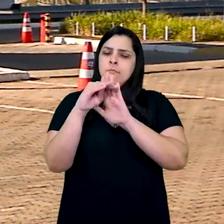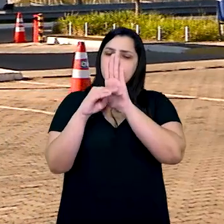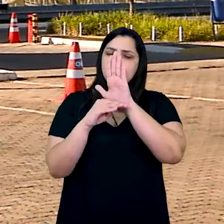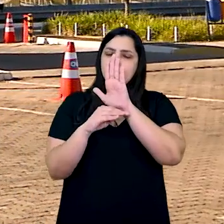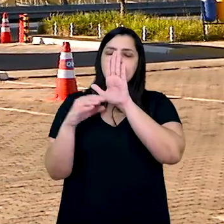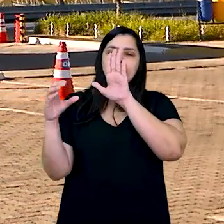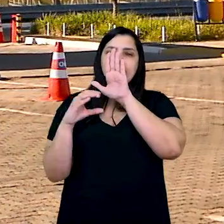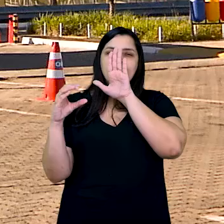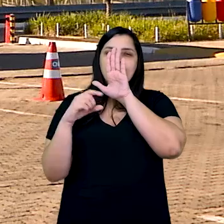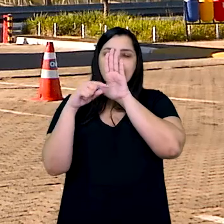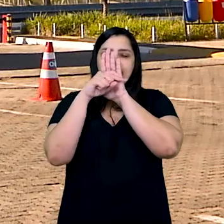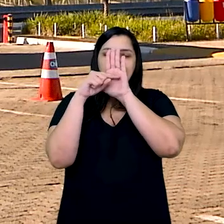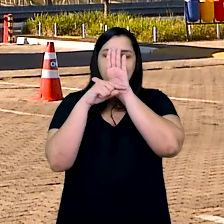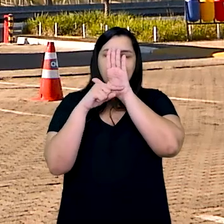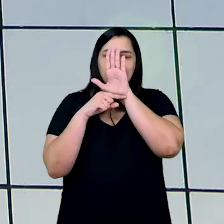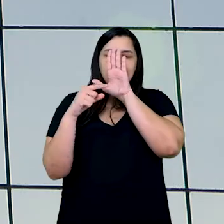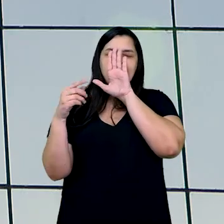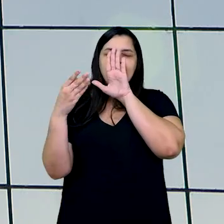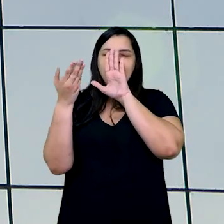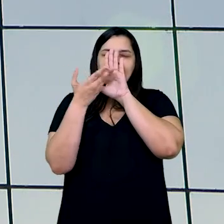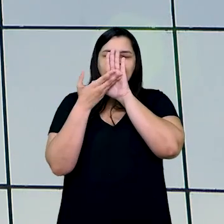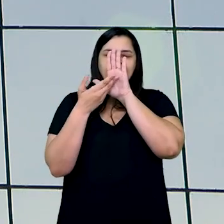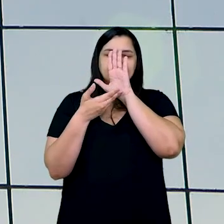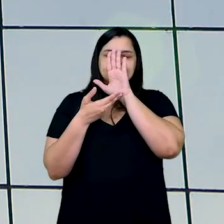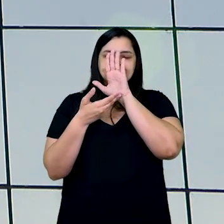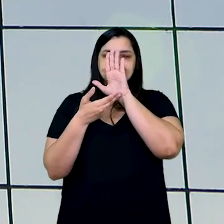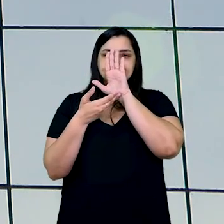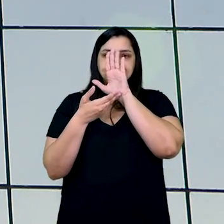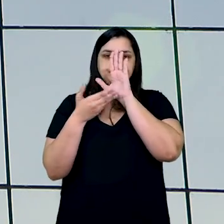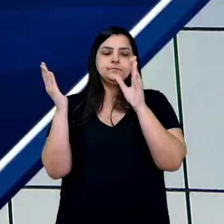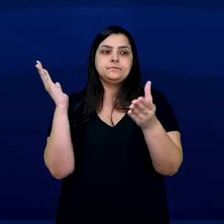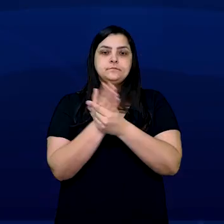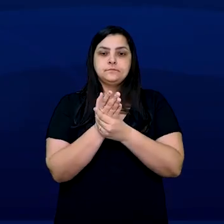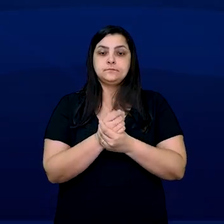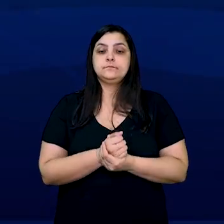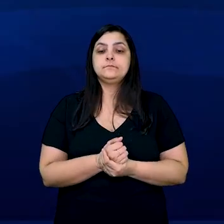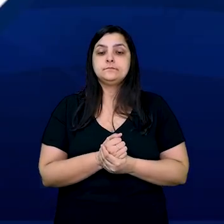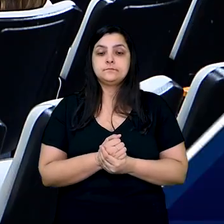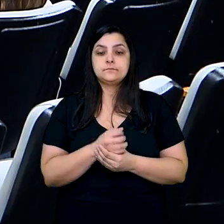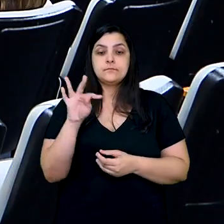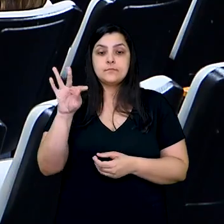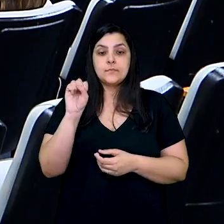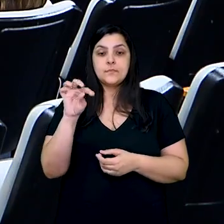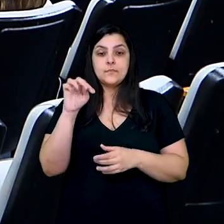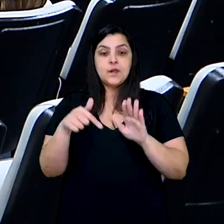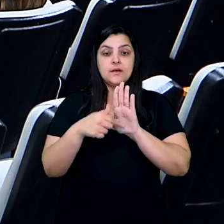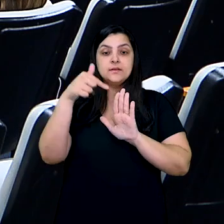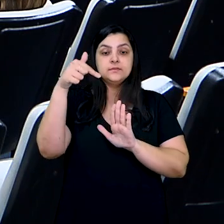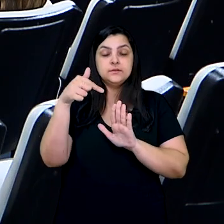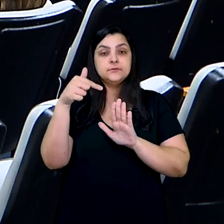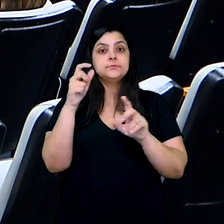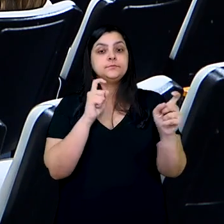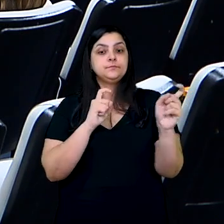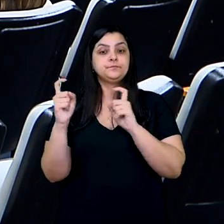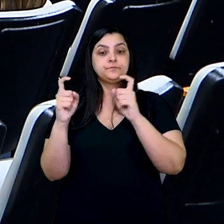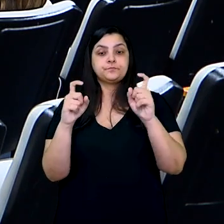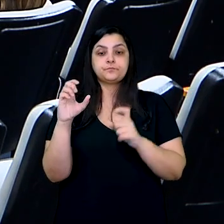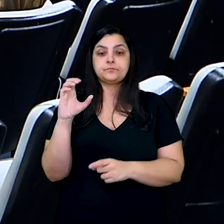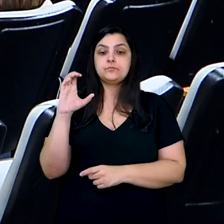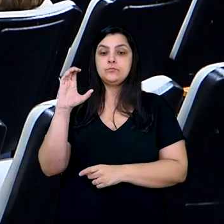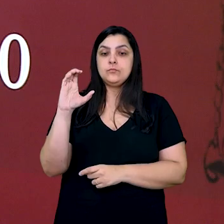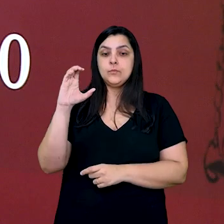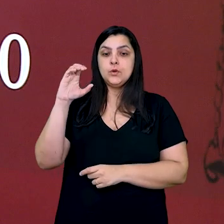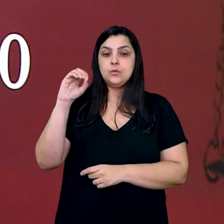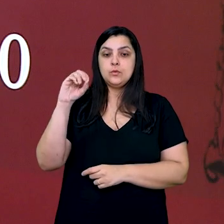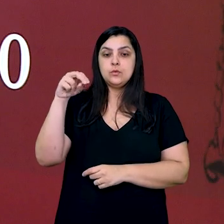propor medidas que agilizem a análise desses processos. O TST realizou a 7ª reunião